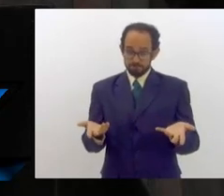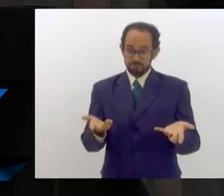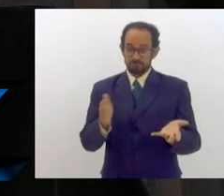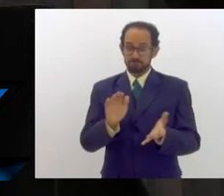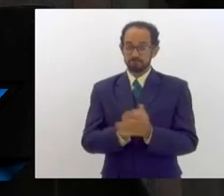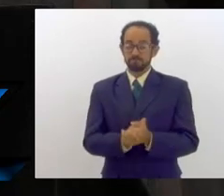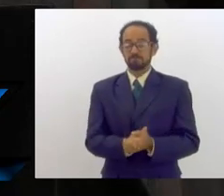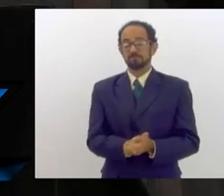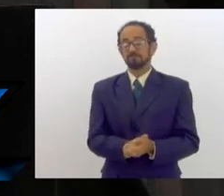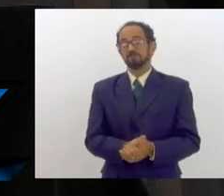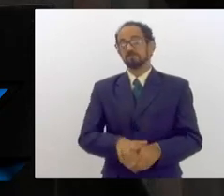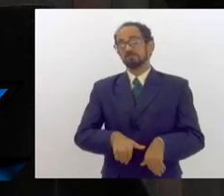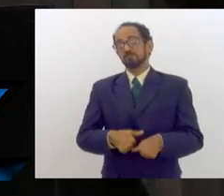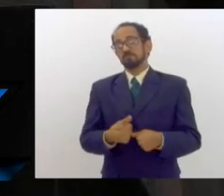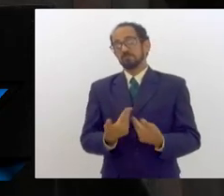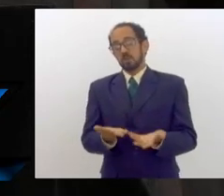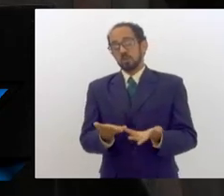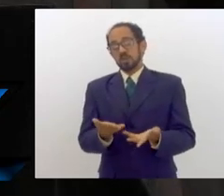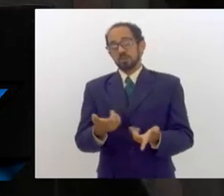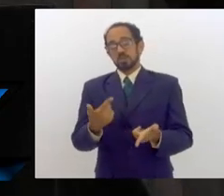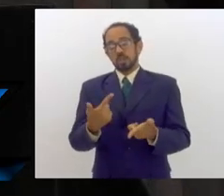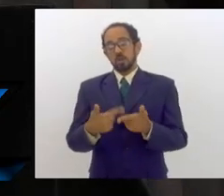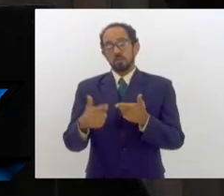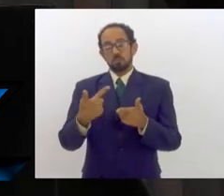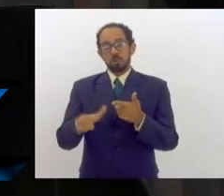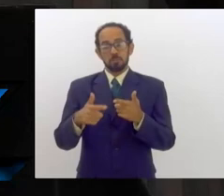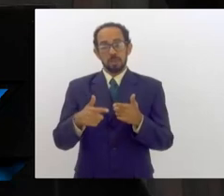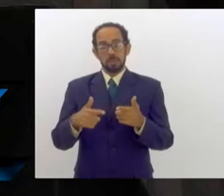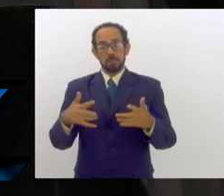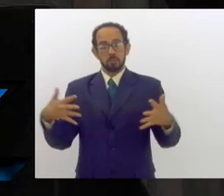então nós estamos vendo um impasse dificílimo